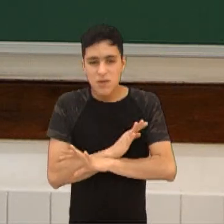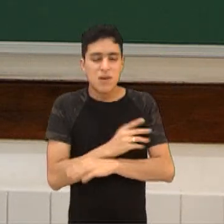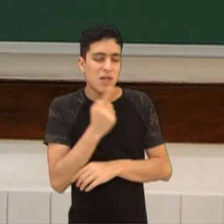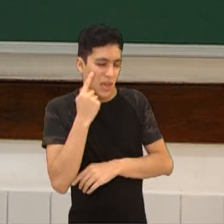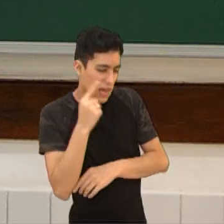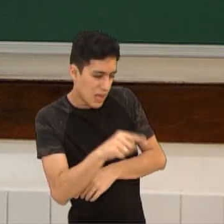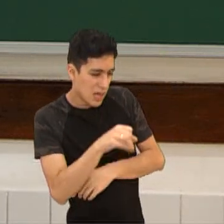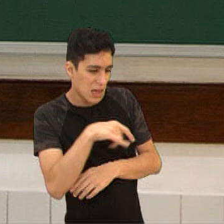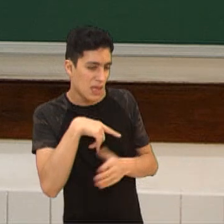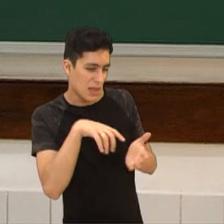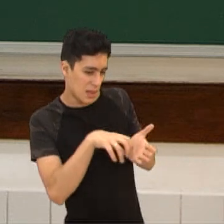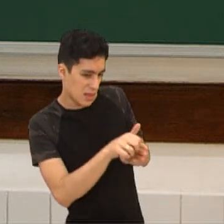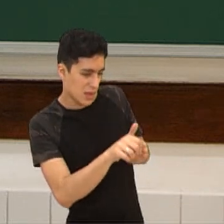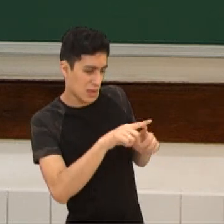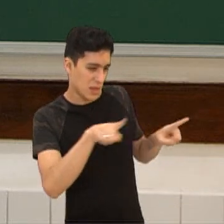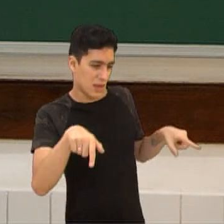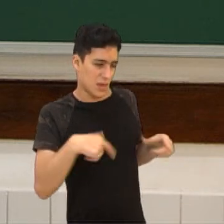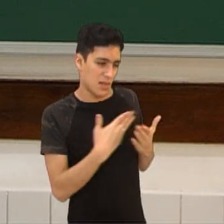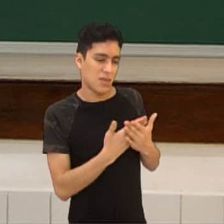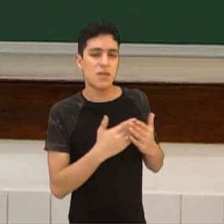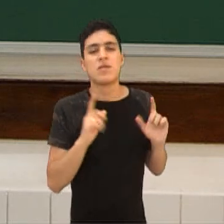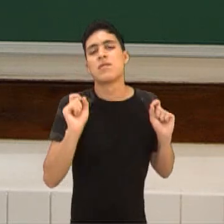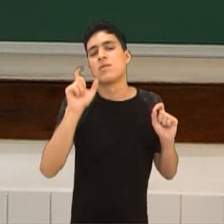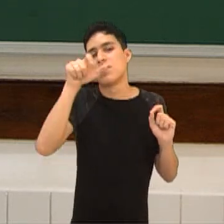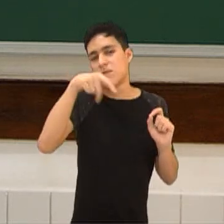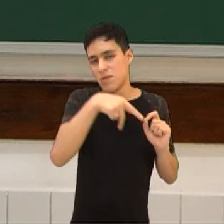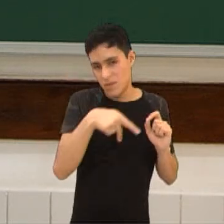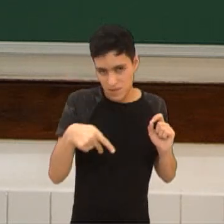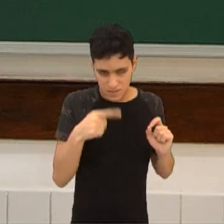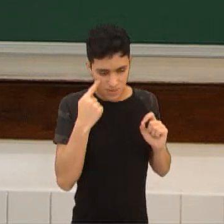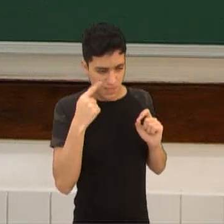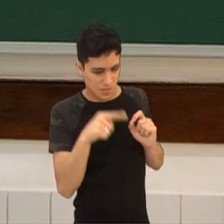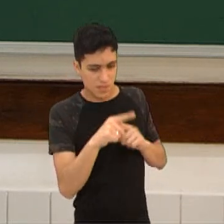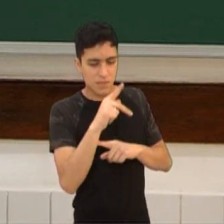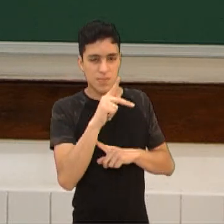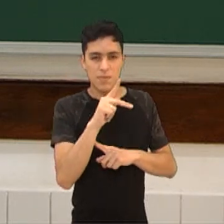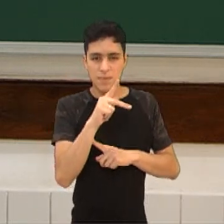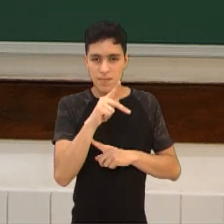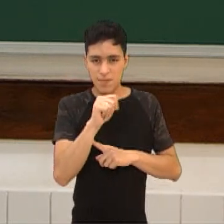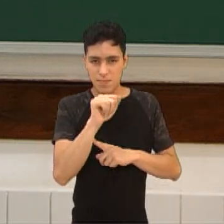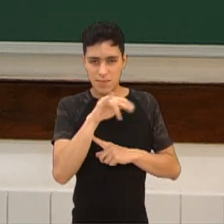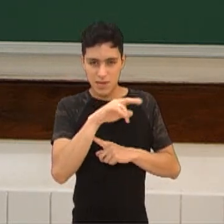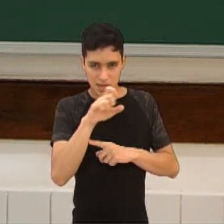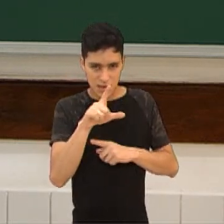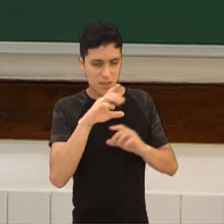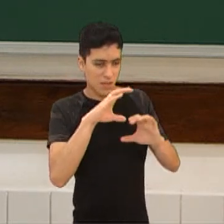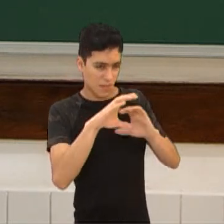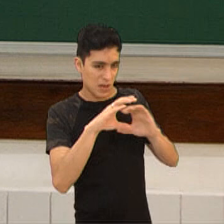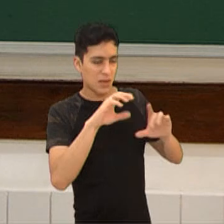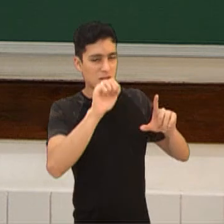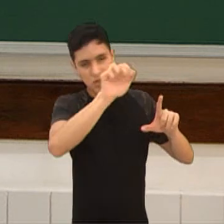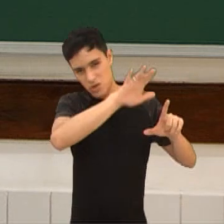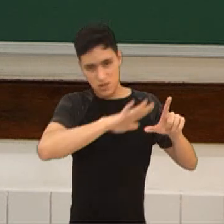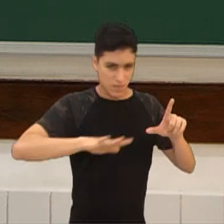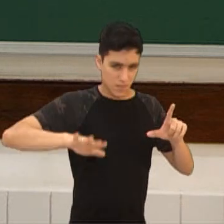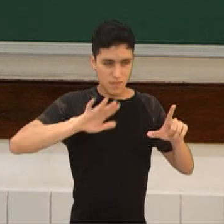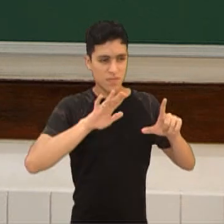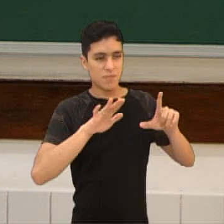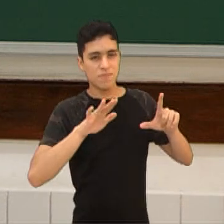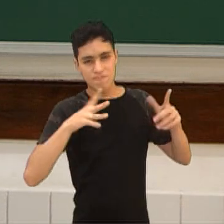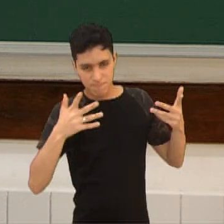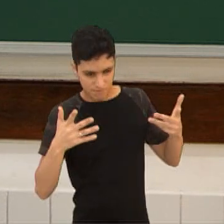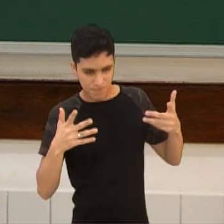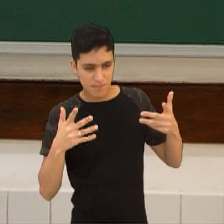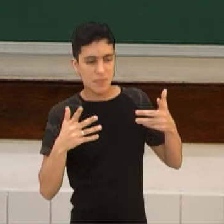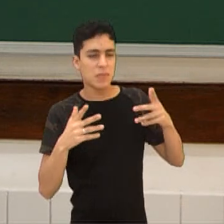olhada lá no Classroom, que o professor, lá no painel de comunicação do professor com o aluno,